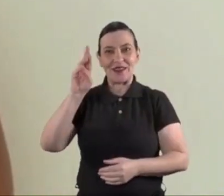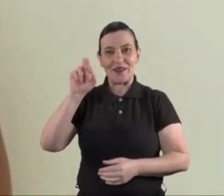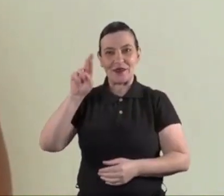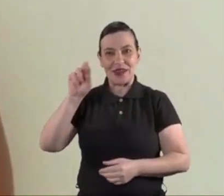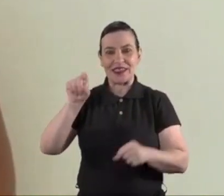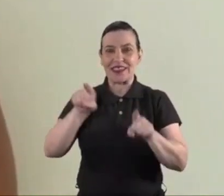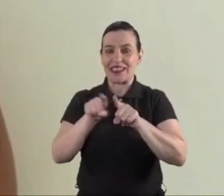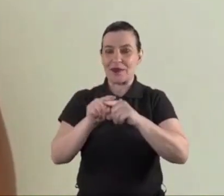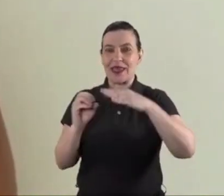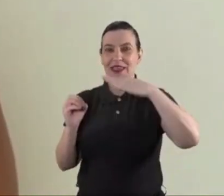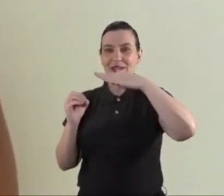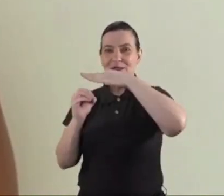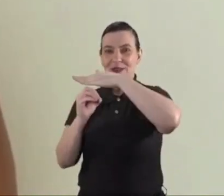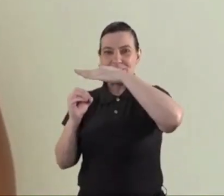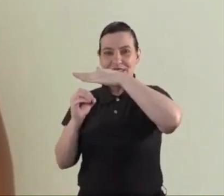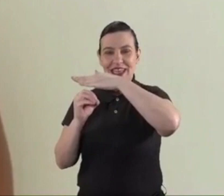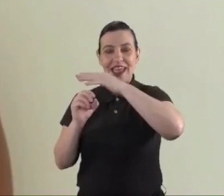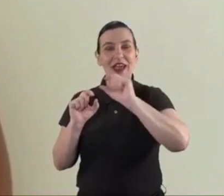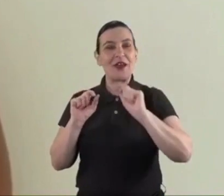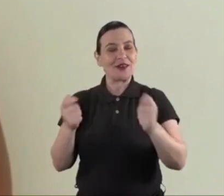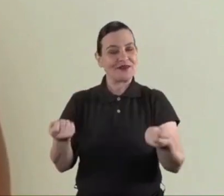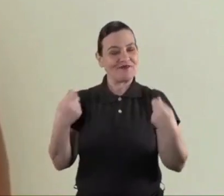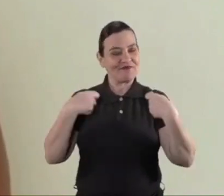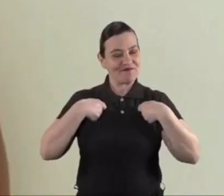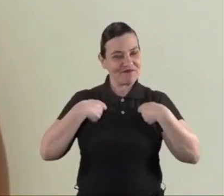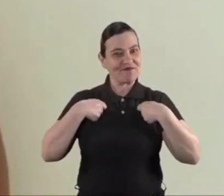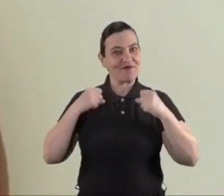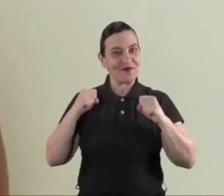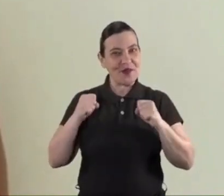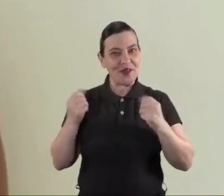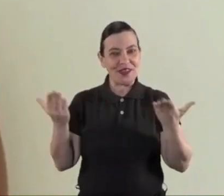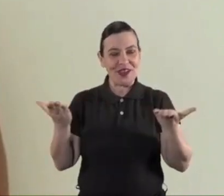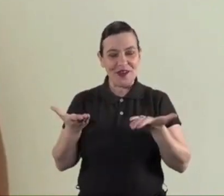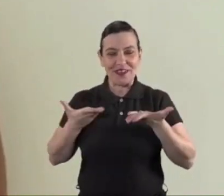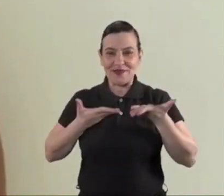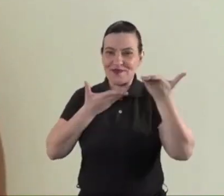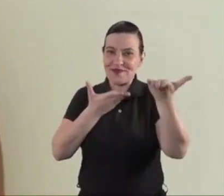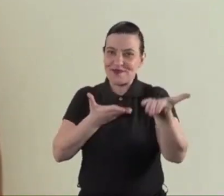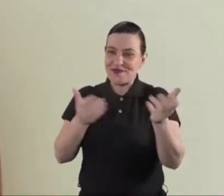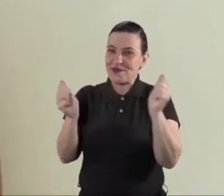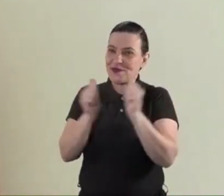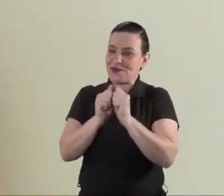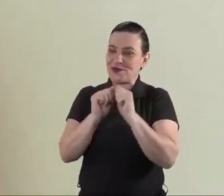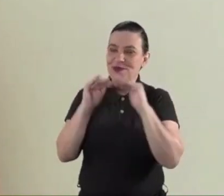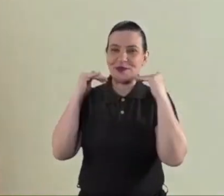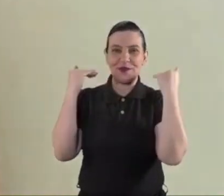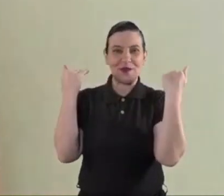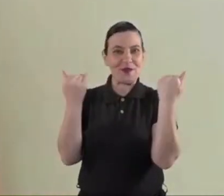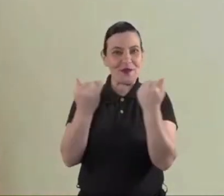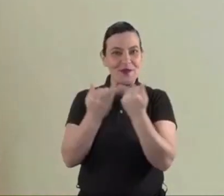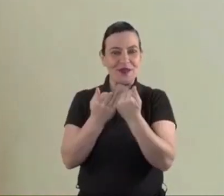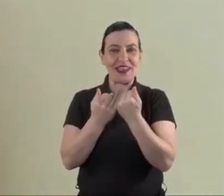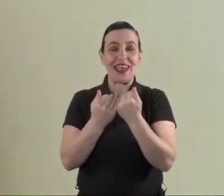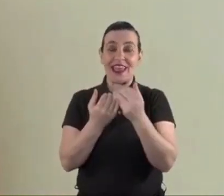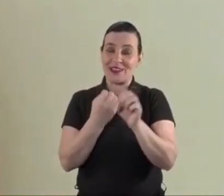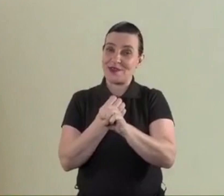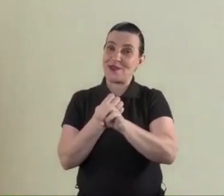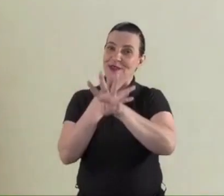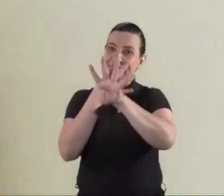a dōTERRA, por me deixar participar desse grande evento aí, que vai rolar dessa vez